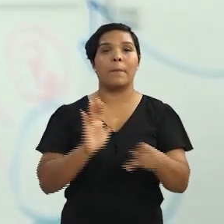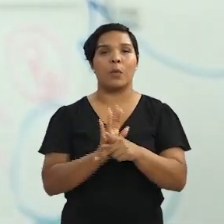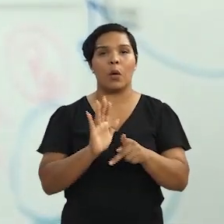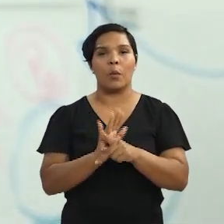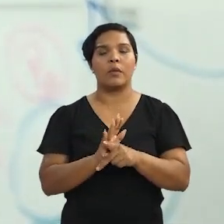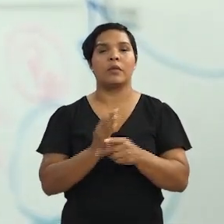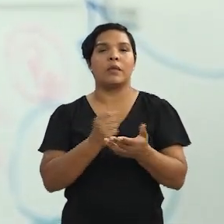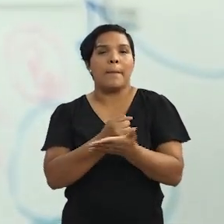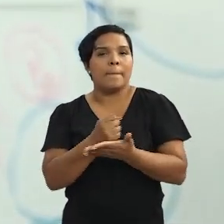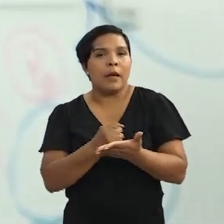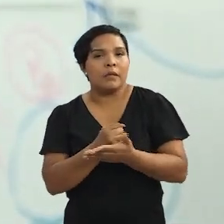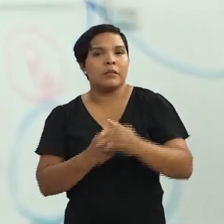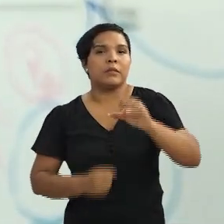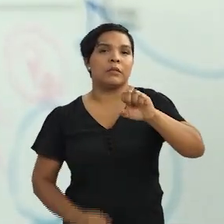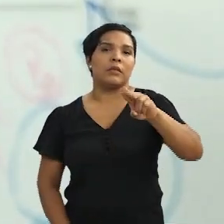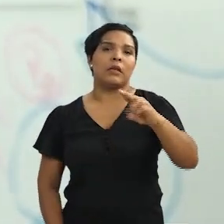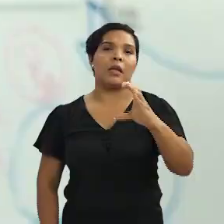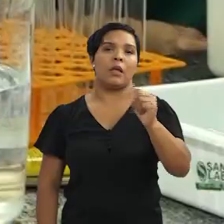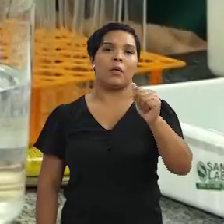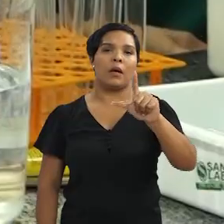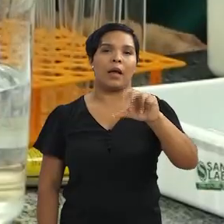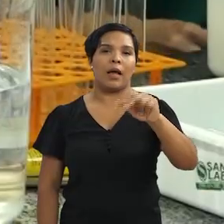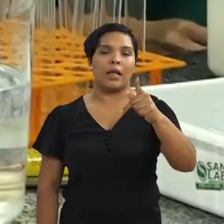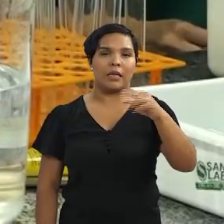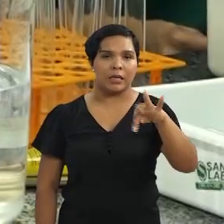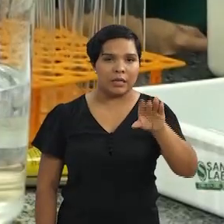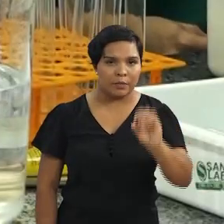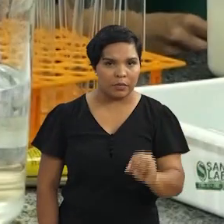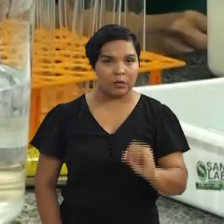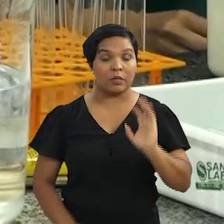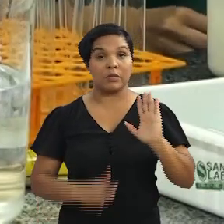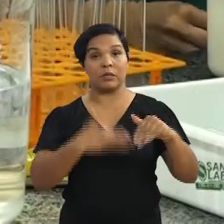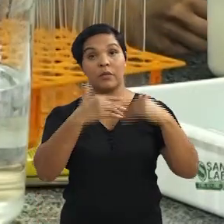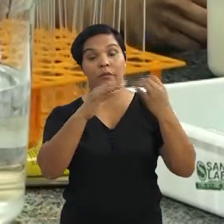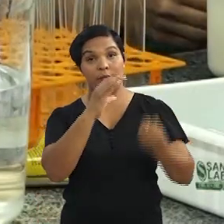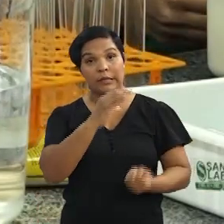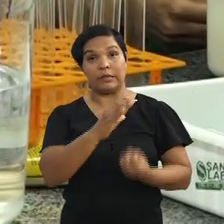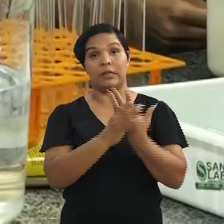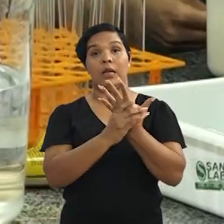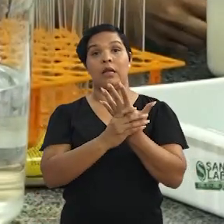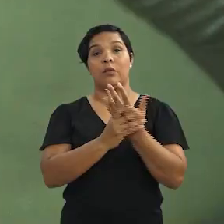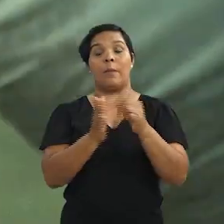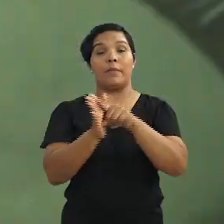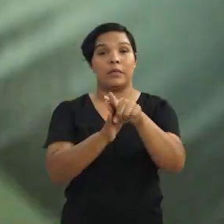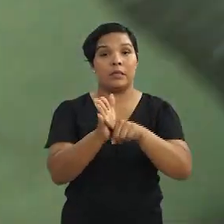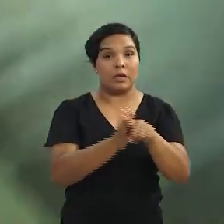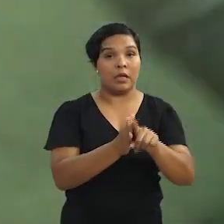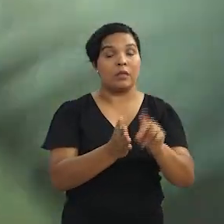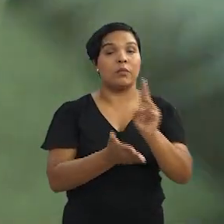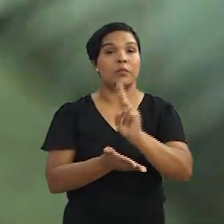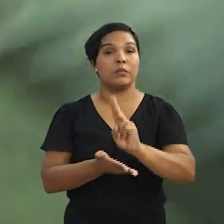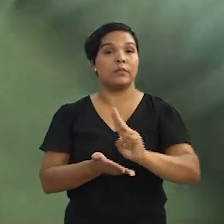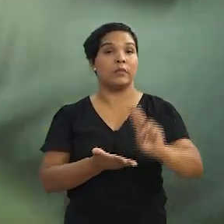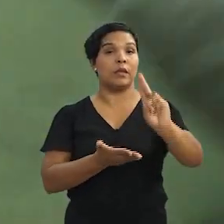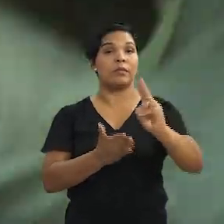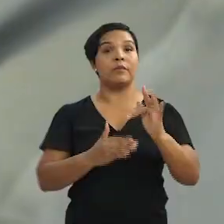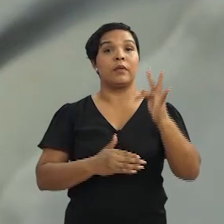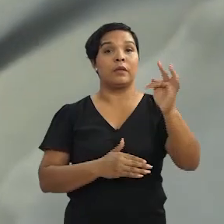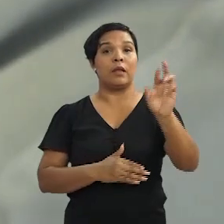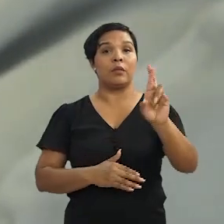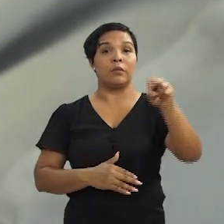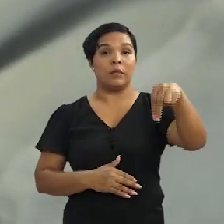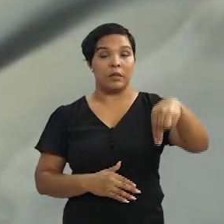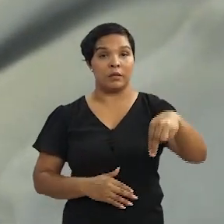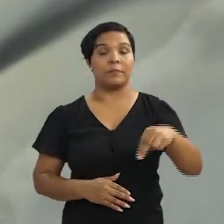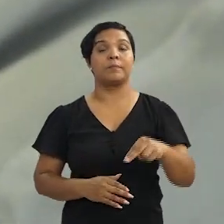extrato pirolenhoso à base de eucalipto. Essa substância de nome estranho foi desenvolvida por pesquisadores da Universidade Federal do Rio